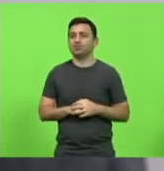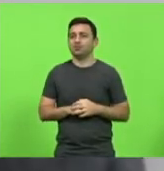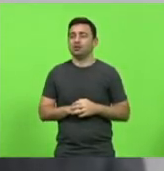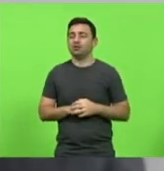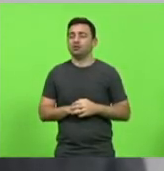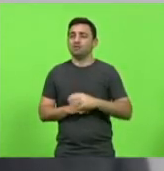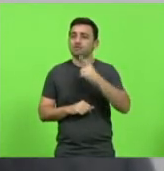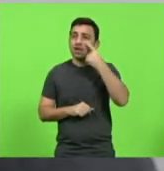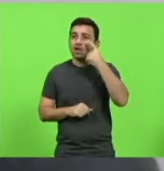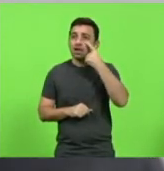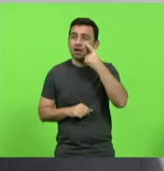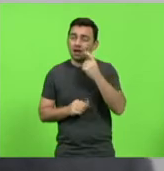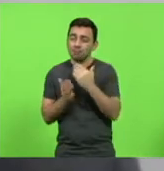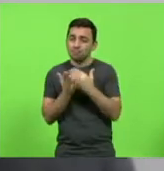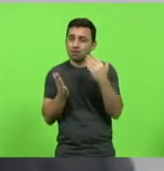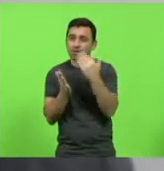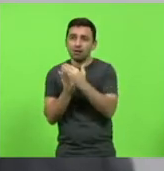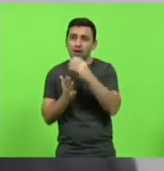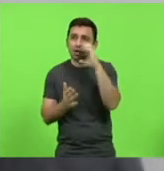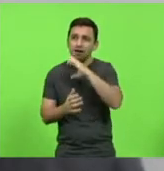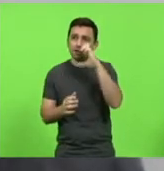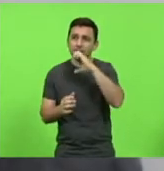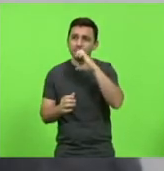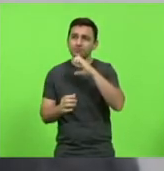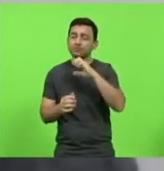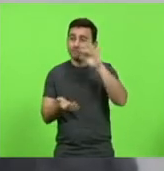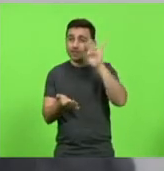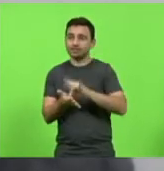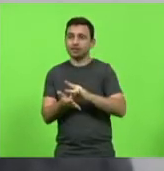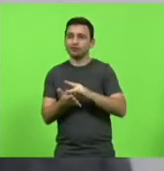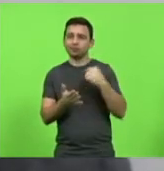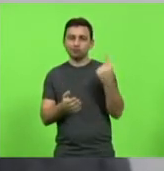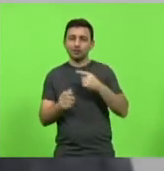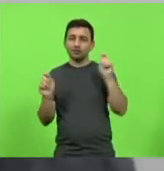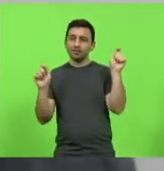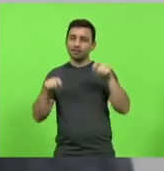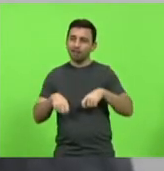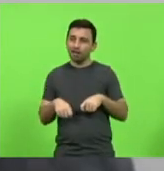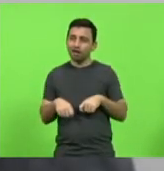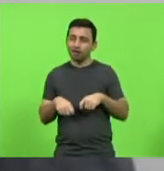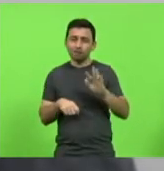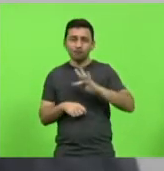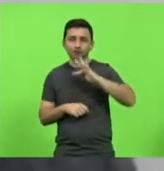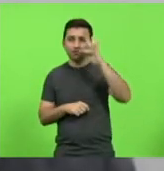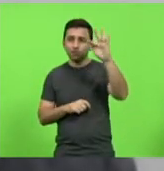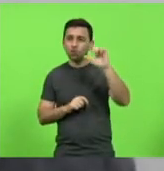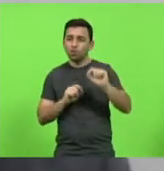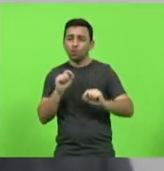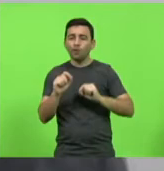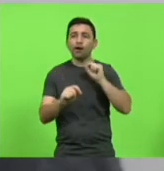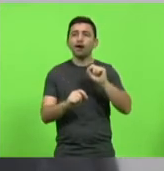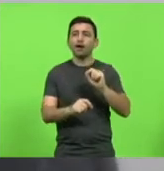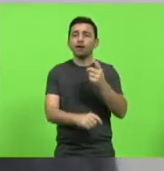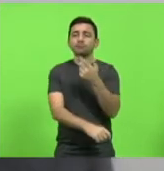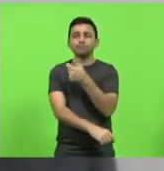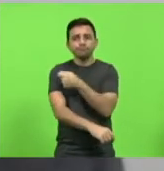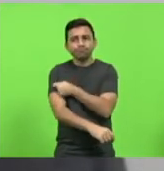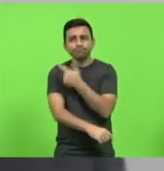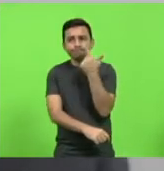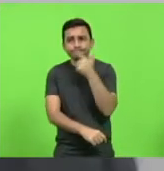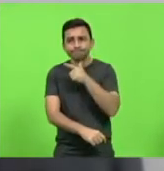apurar essa vacinação para que, de fato, a gente possa ter a perspectiva de imunizar de